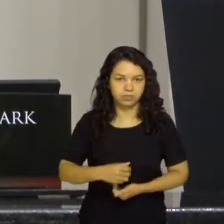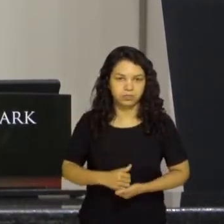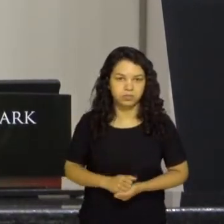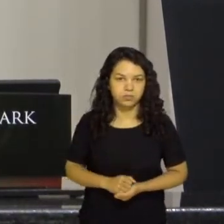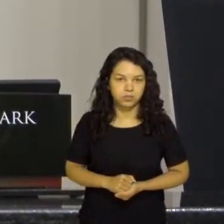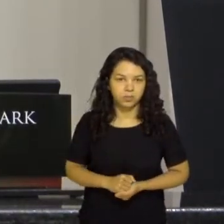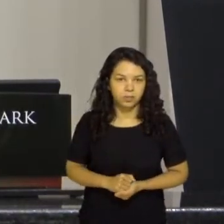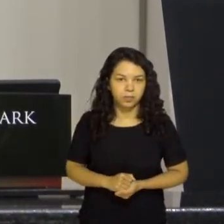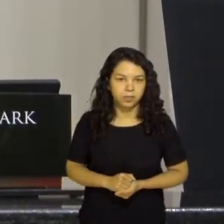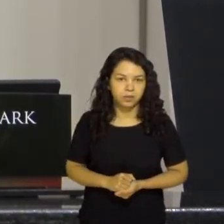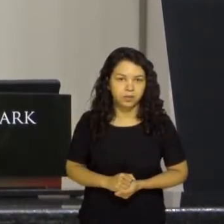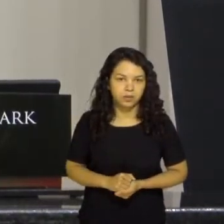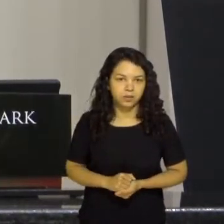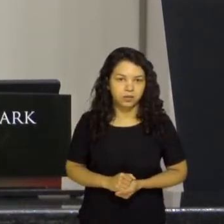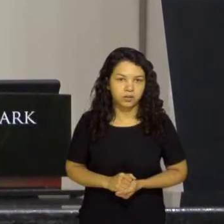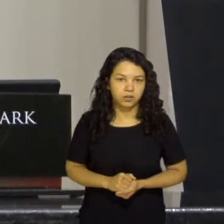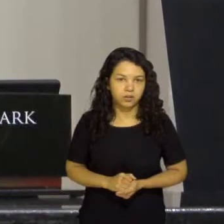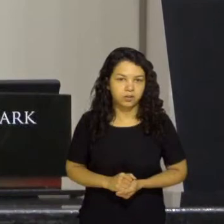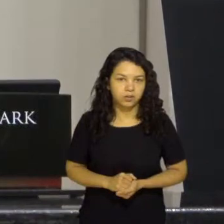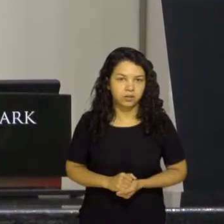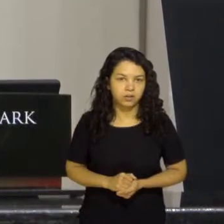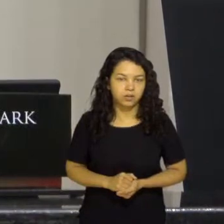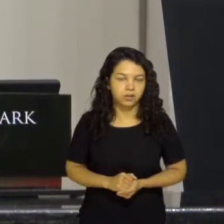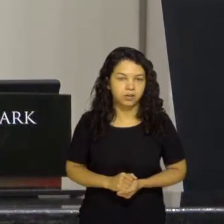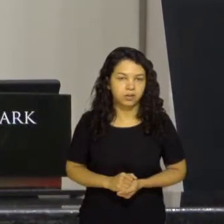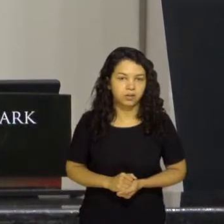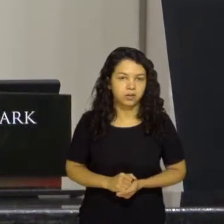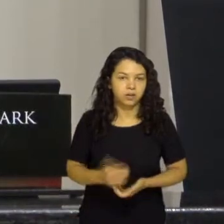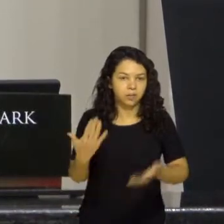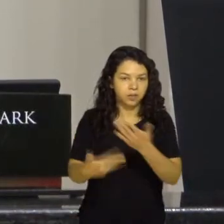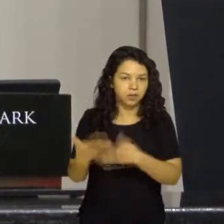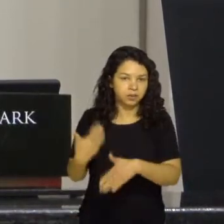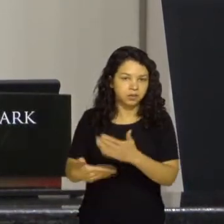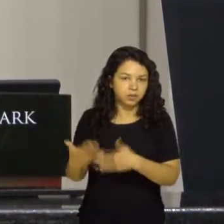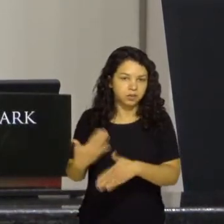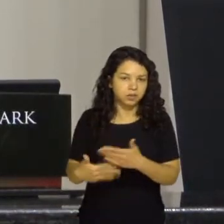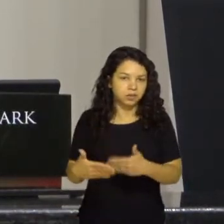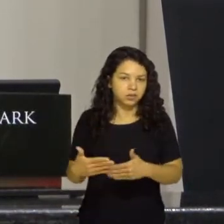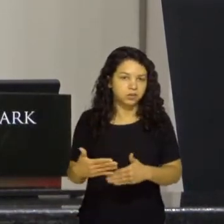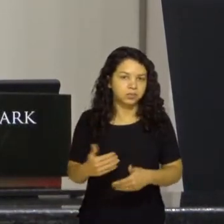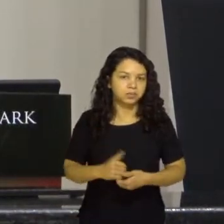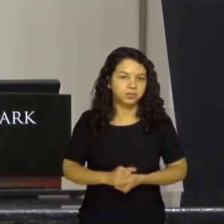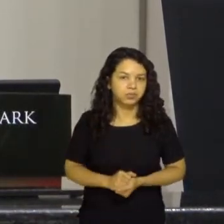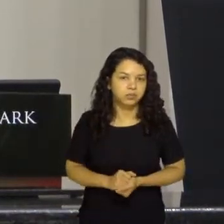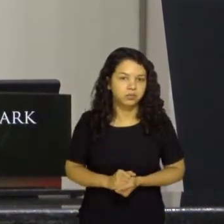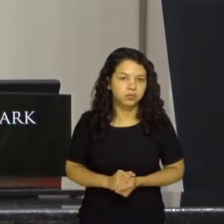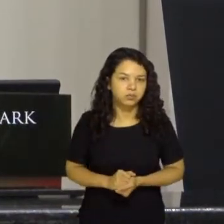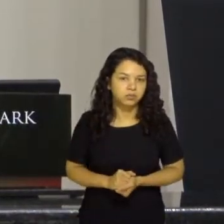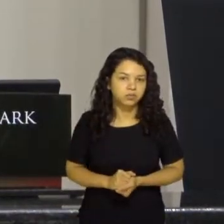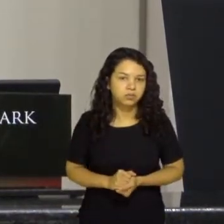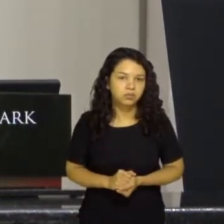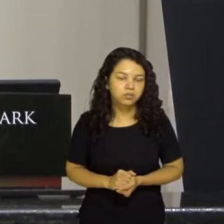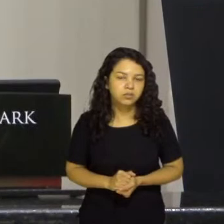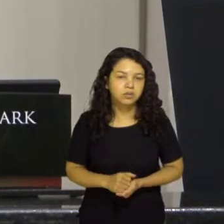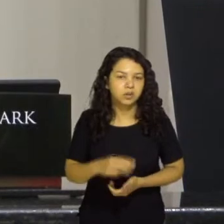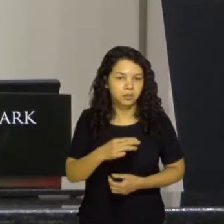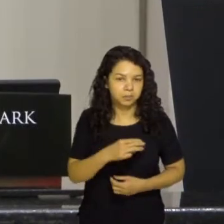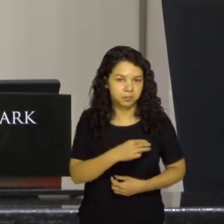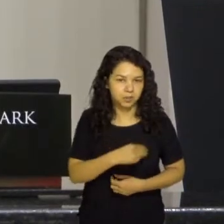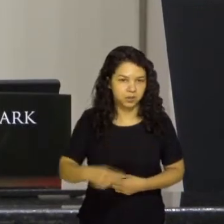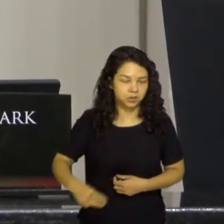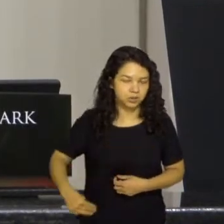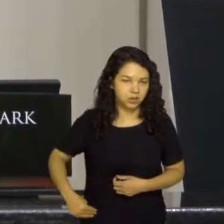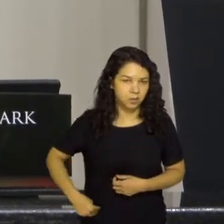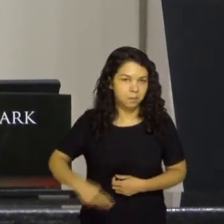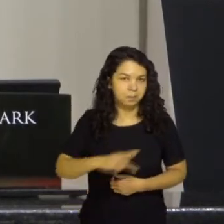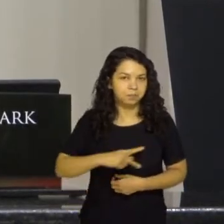Mais 30 segundos, deputados. Aquela época, não tinha o Ministério Público do Trabalho, a